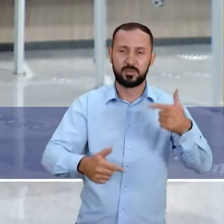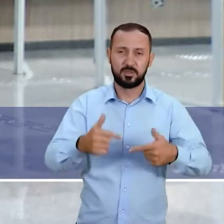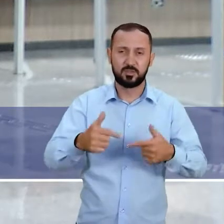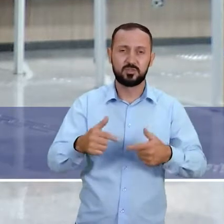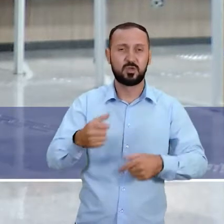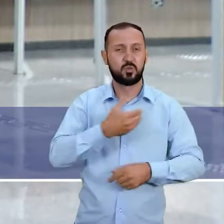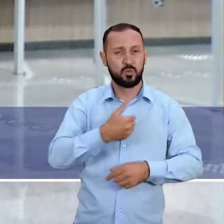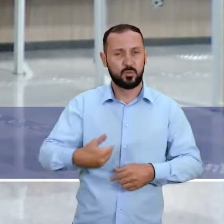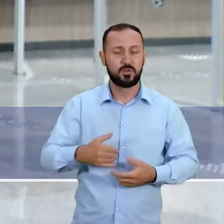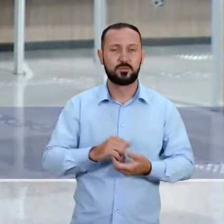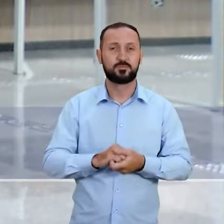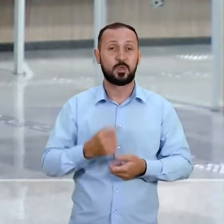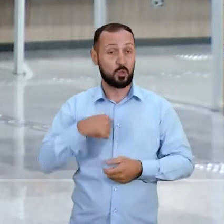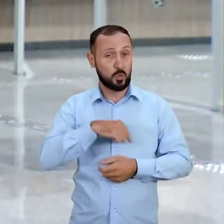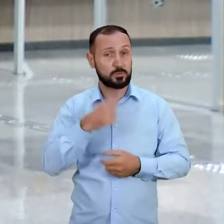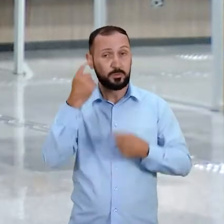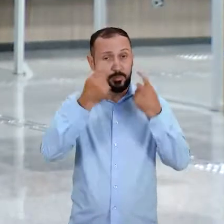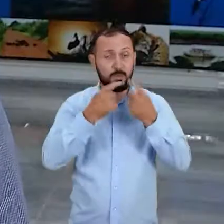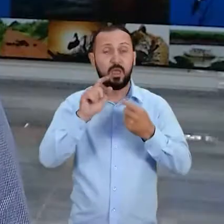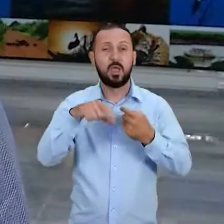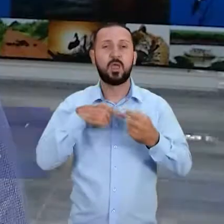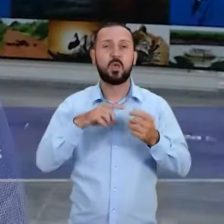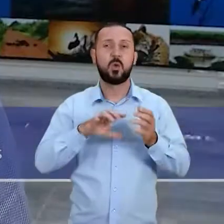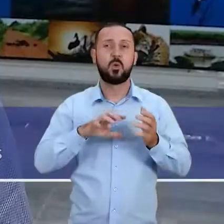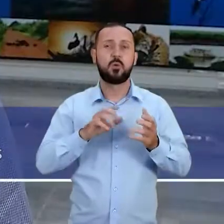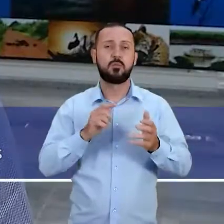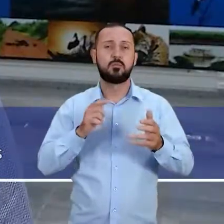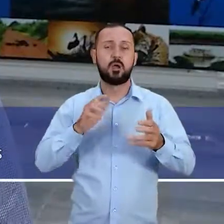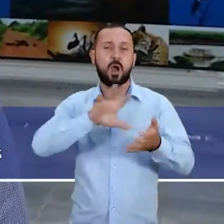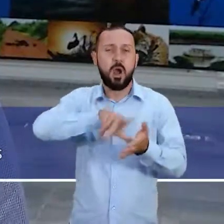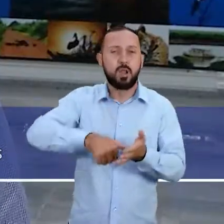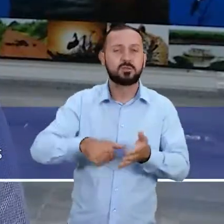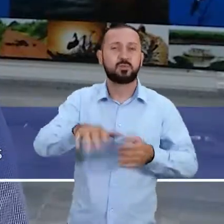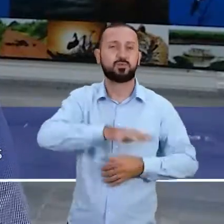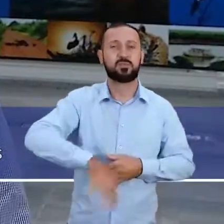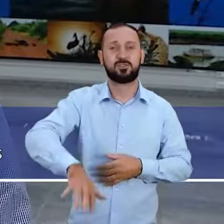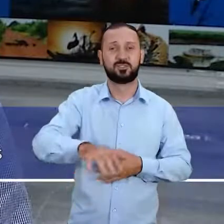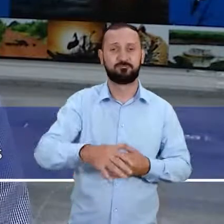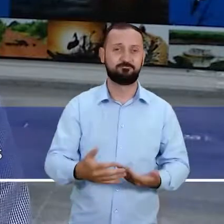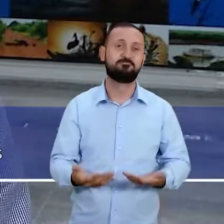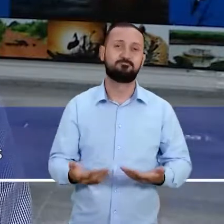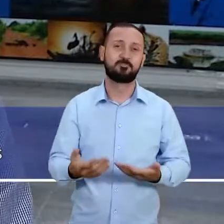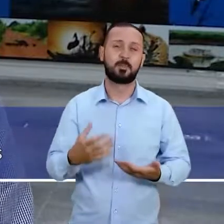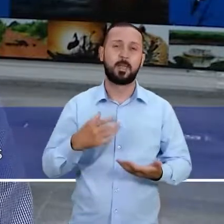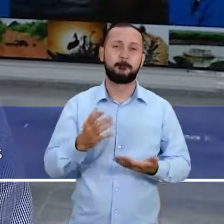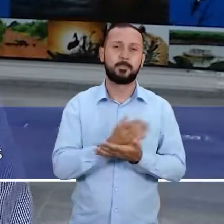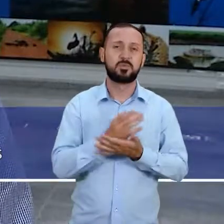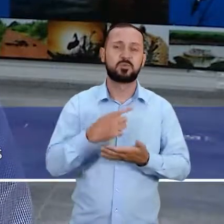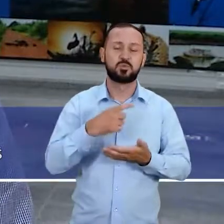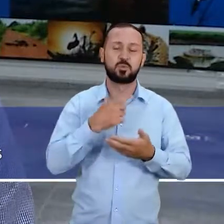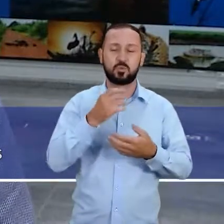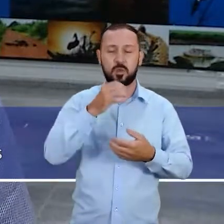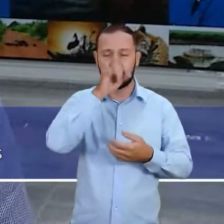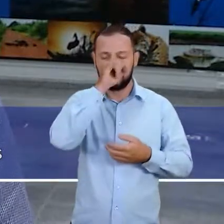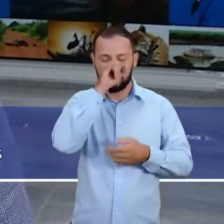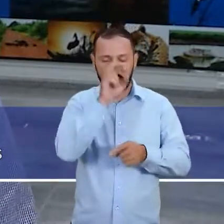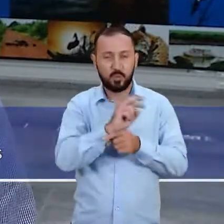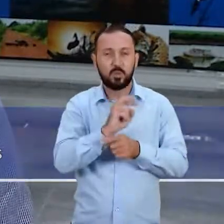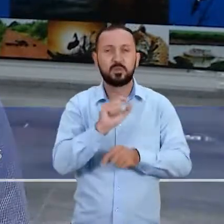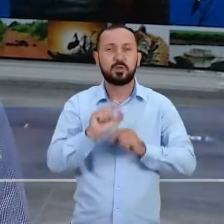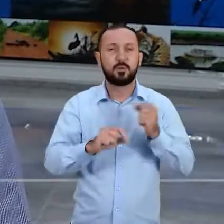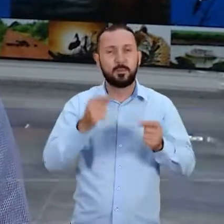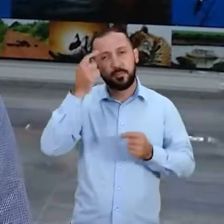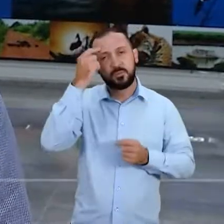do governo são essenciais. A grande preocupação hoje são com os assaltos que ocorrem na região, né? Produtores